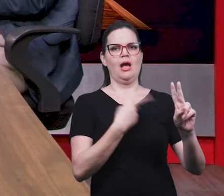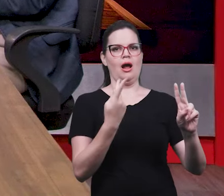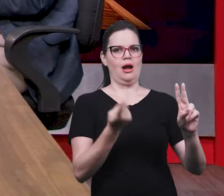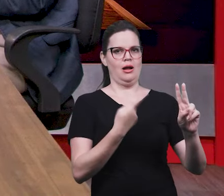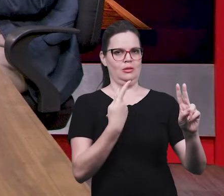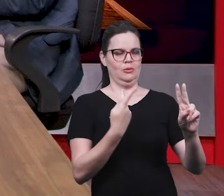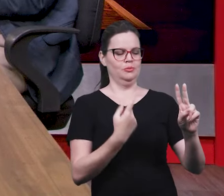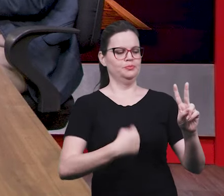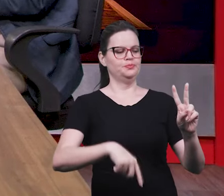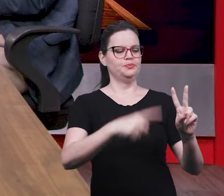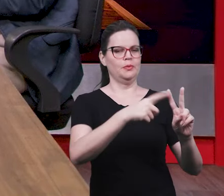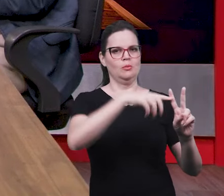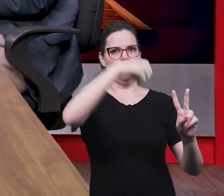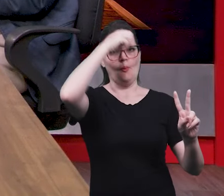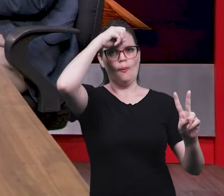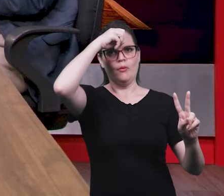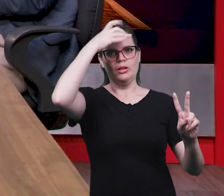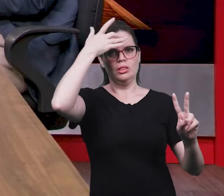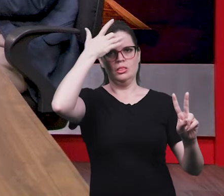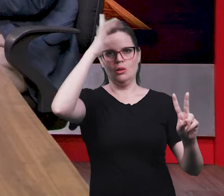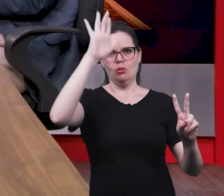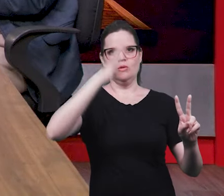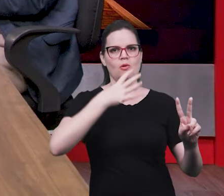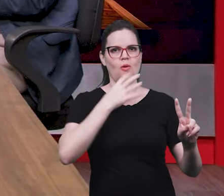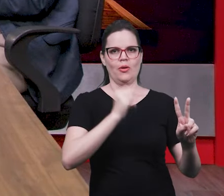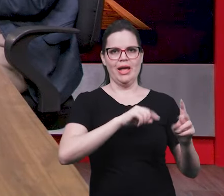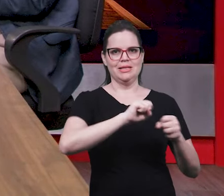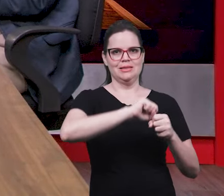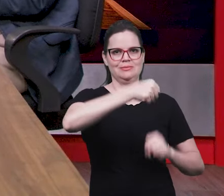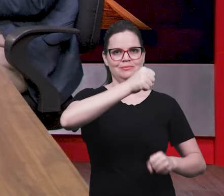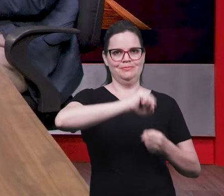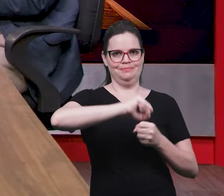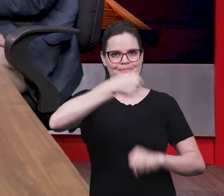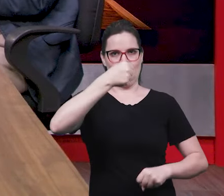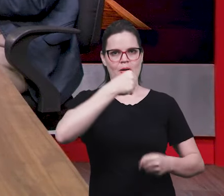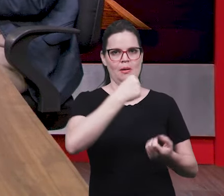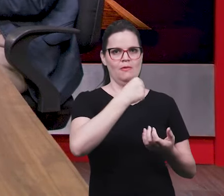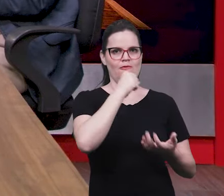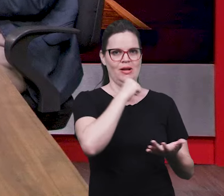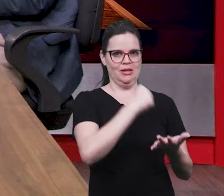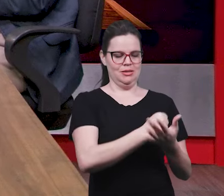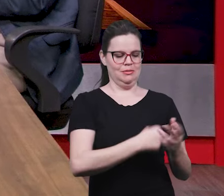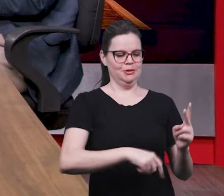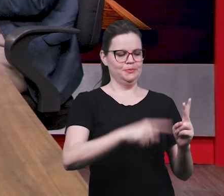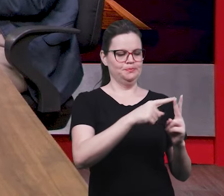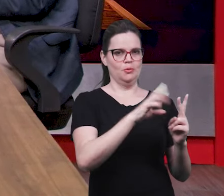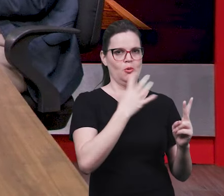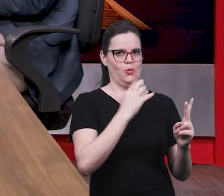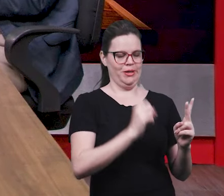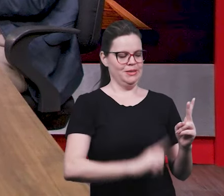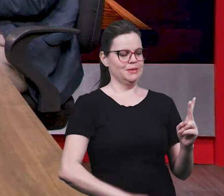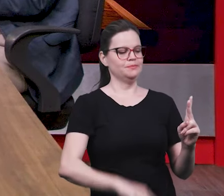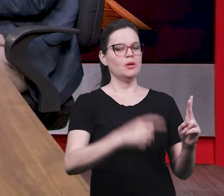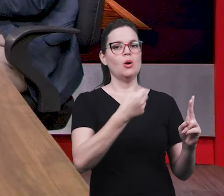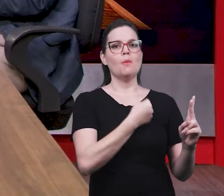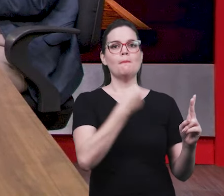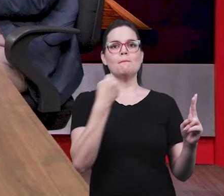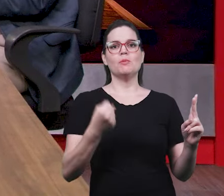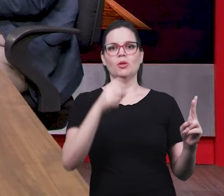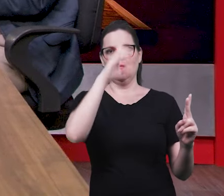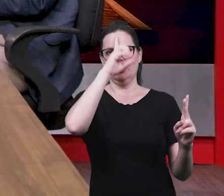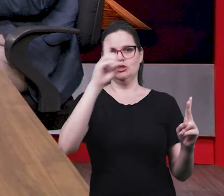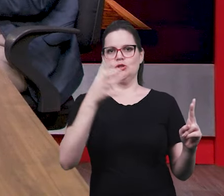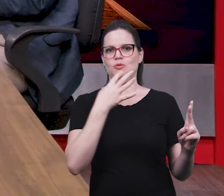O primeiro era não conhecer as Escrituras, e o segundo era não conhecer o poder de Deus, né? Por isso, o Senhor Jesus dizia que, em razão